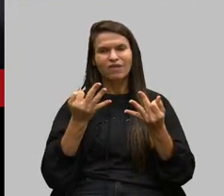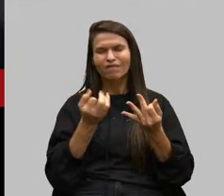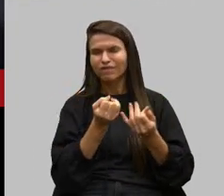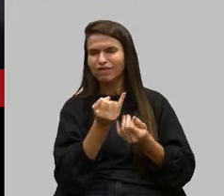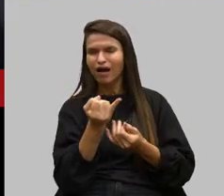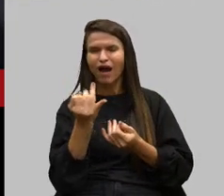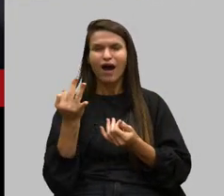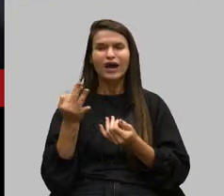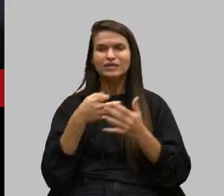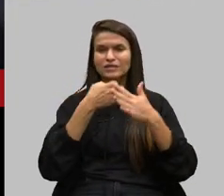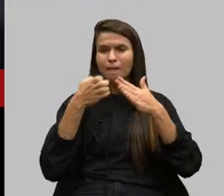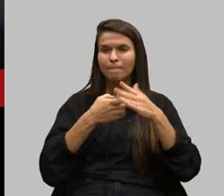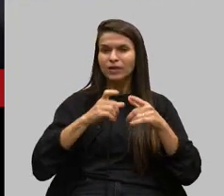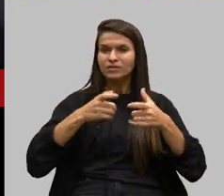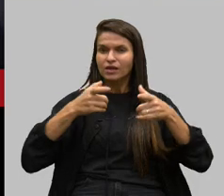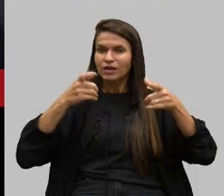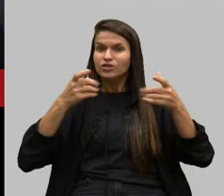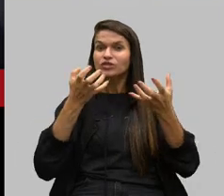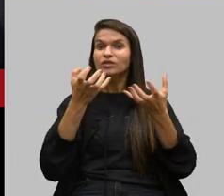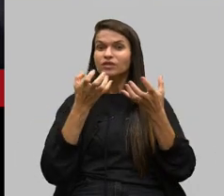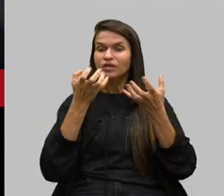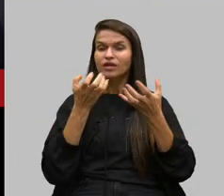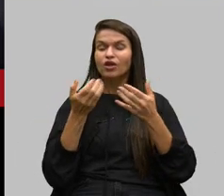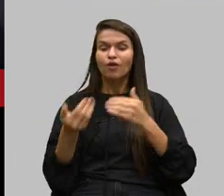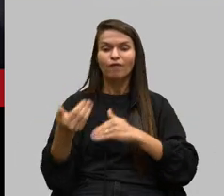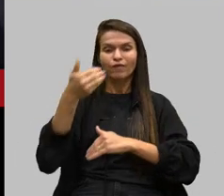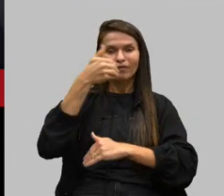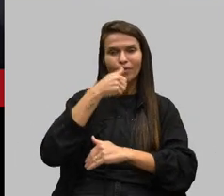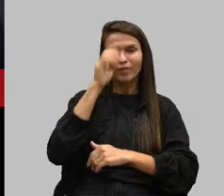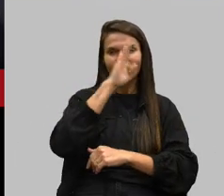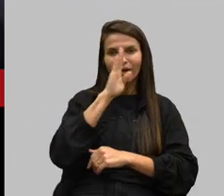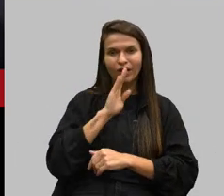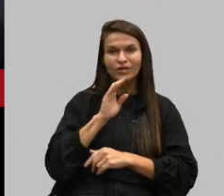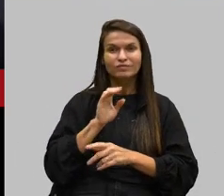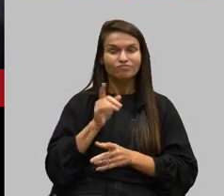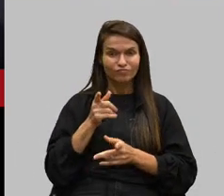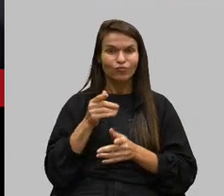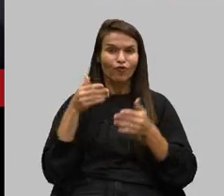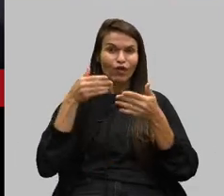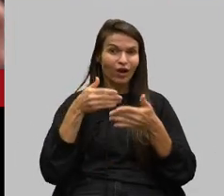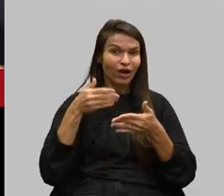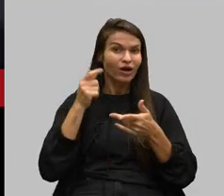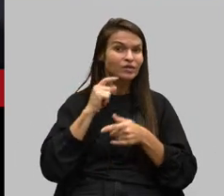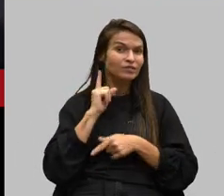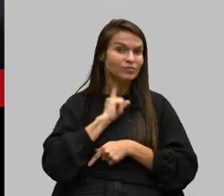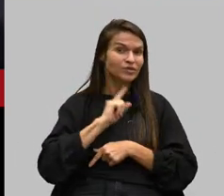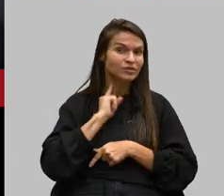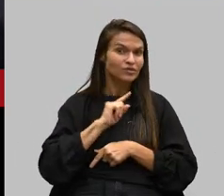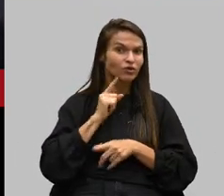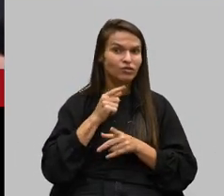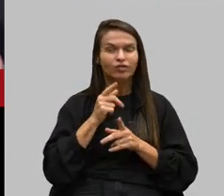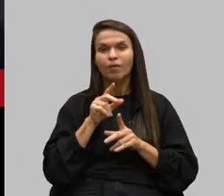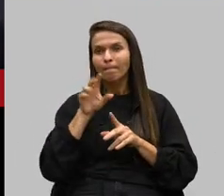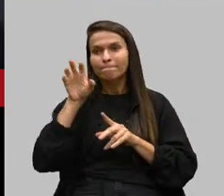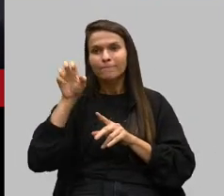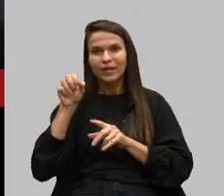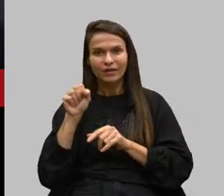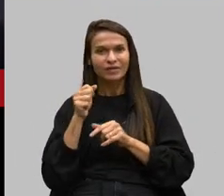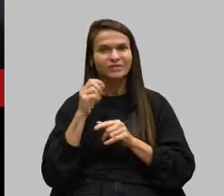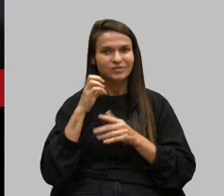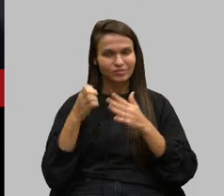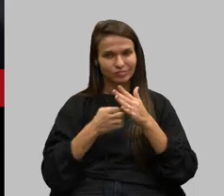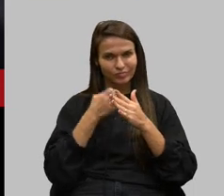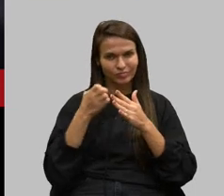de empresas grandes querendo vir para o Brasil especialmente para Minas Gerais nós precisamos lá buscar essas empresas inclusive nós